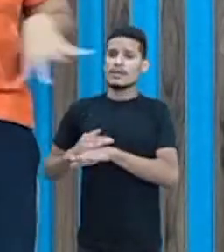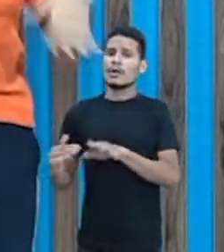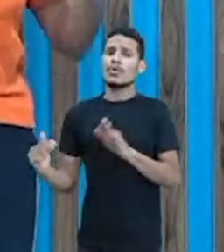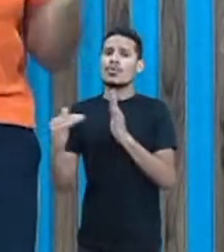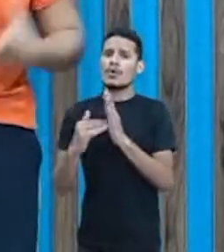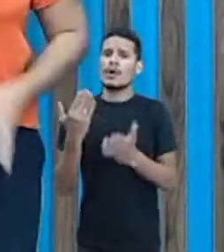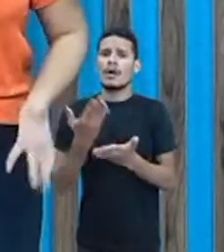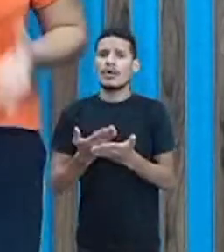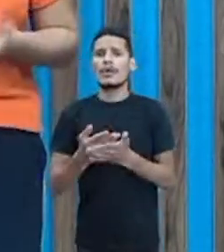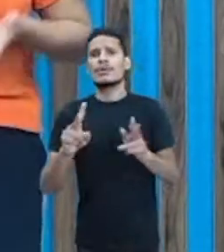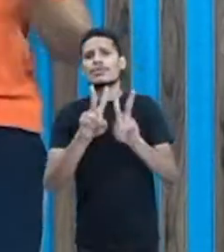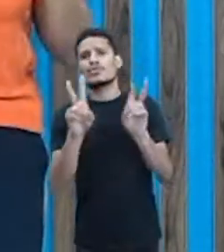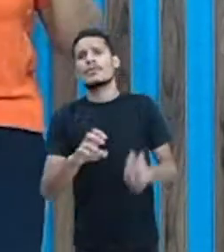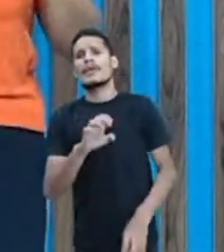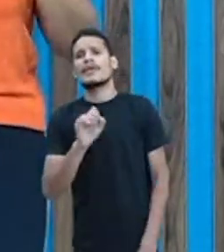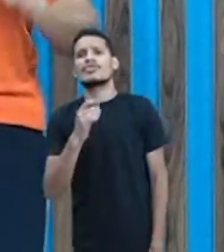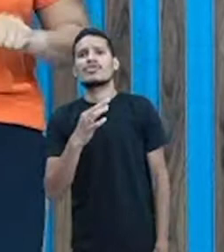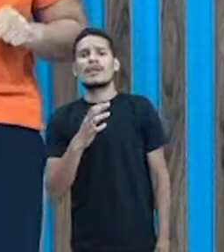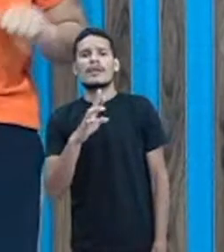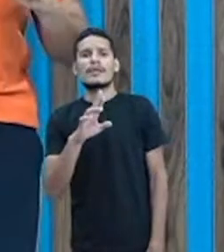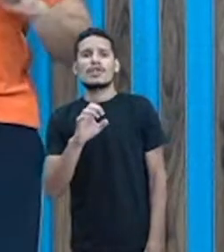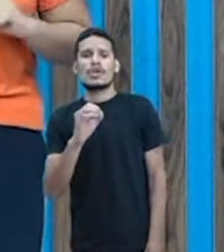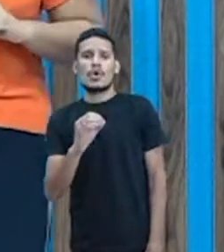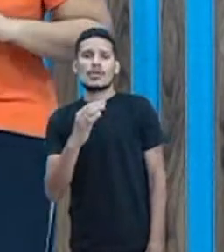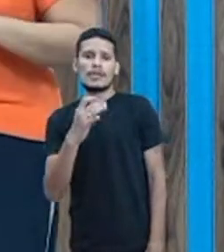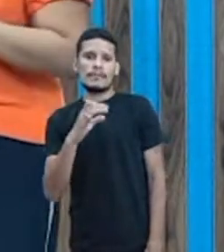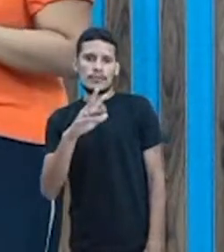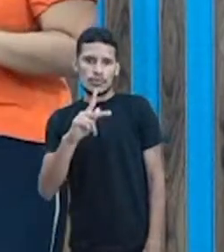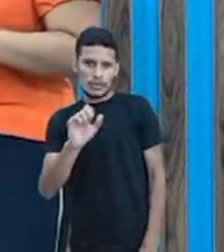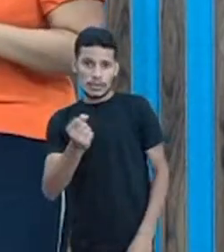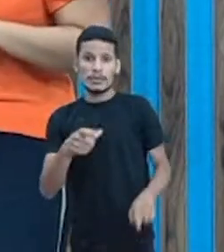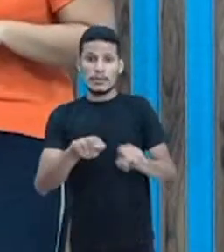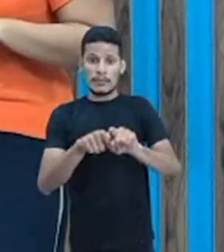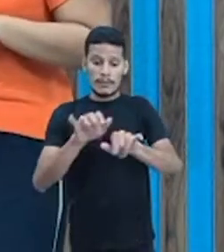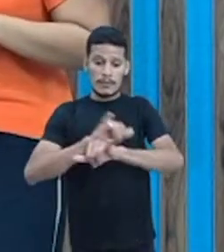sobre os estereótipos e o discurso publicitário, tá?